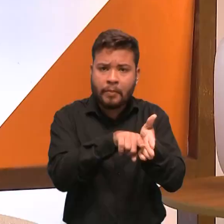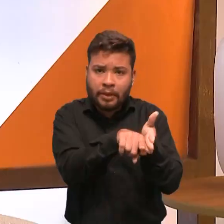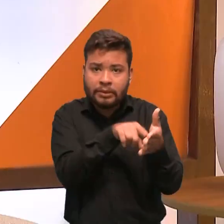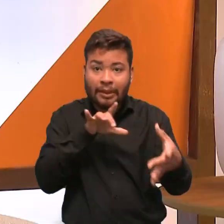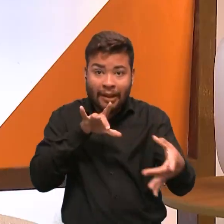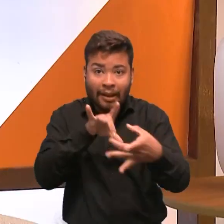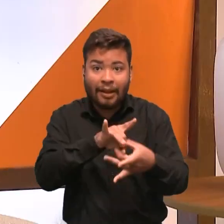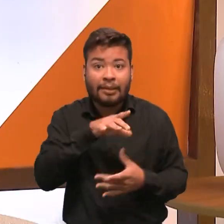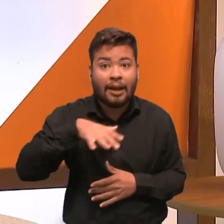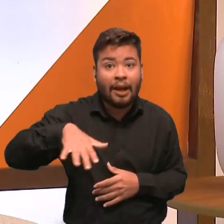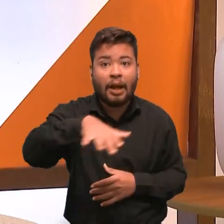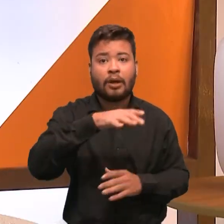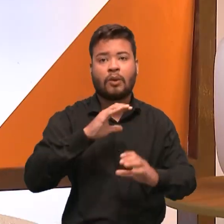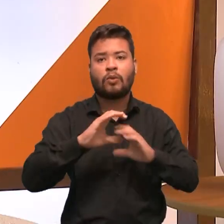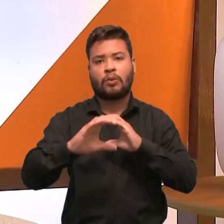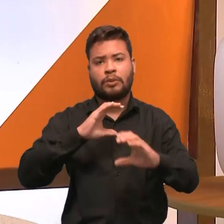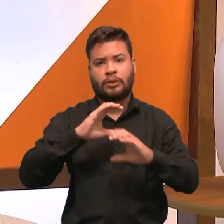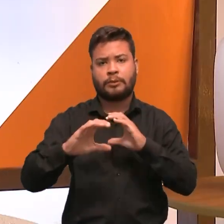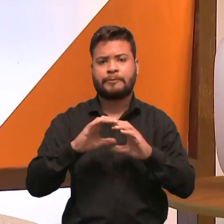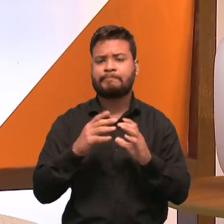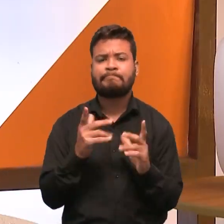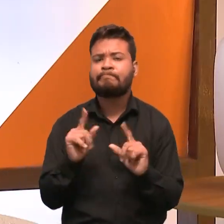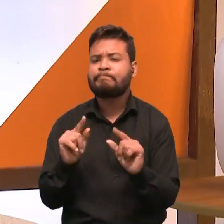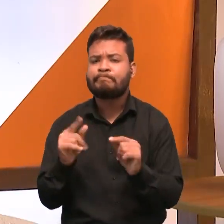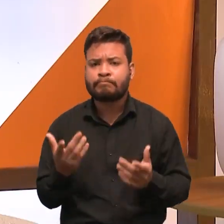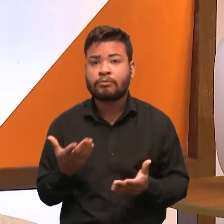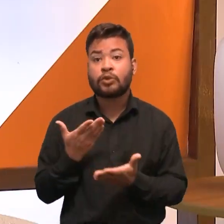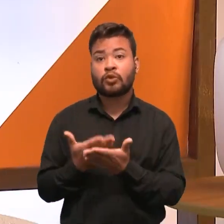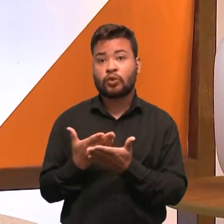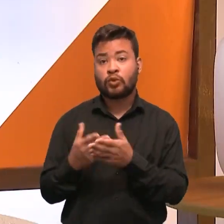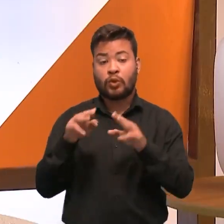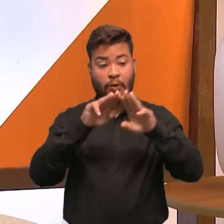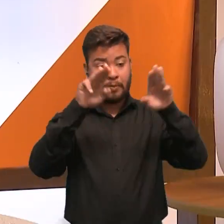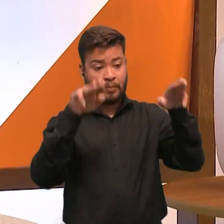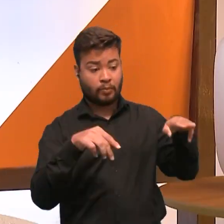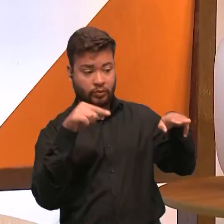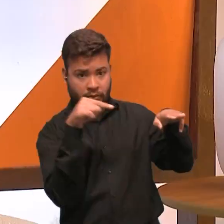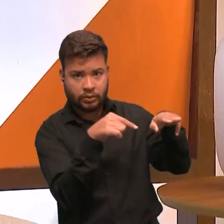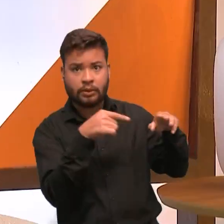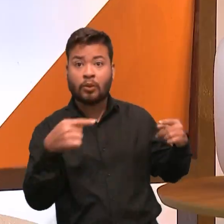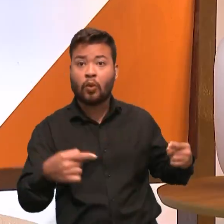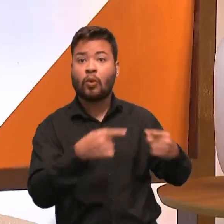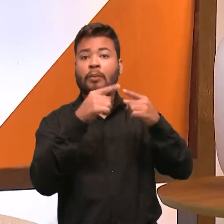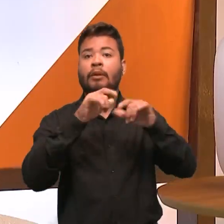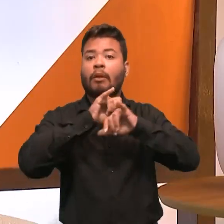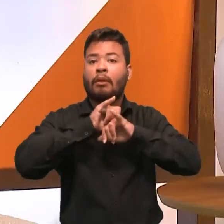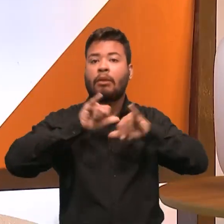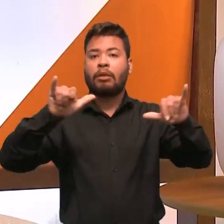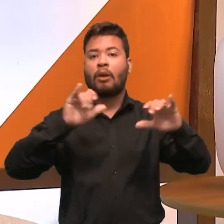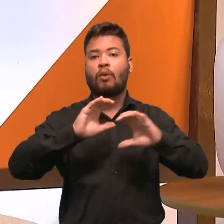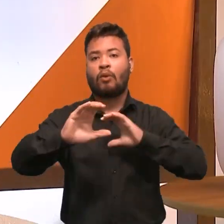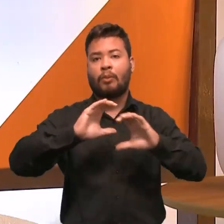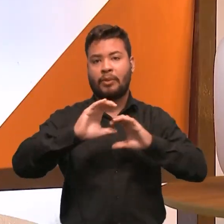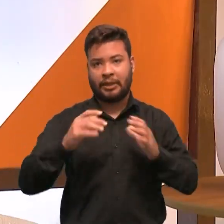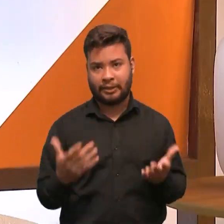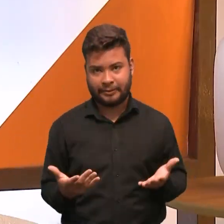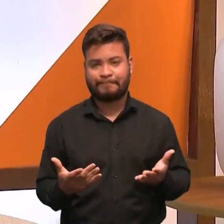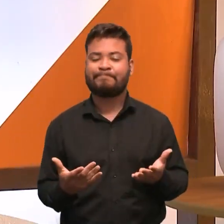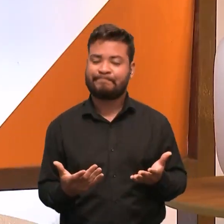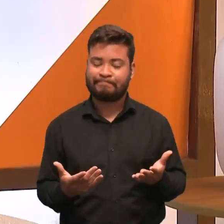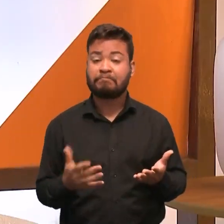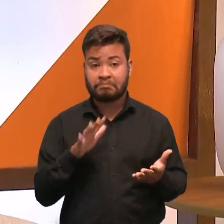comunicação que estudou o museu como instituição de comunicação, que é uma coisa que não é muito comum